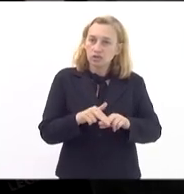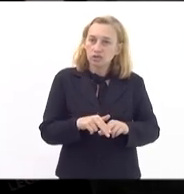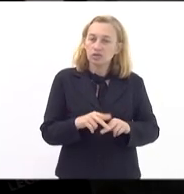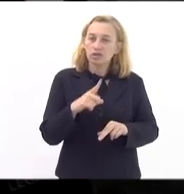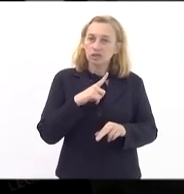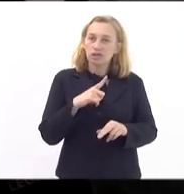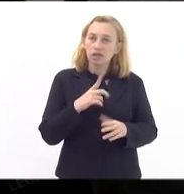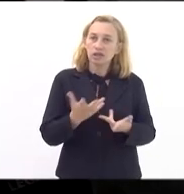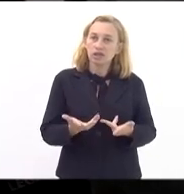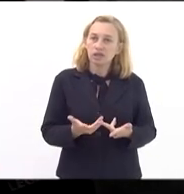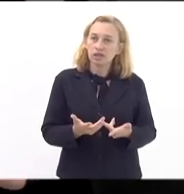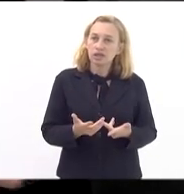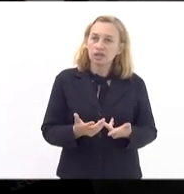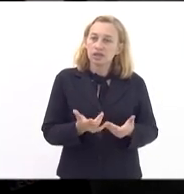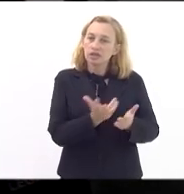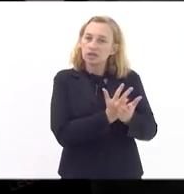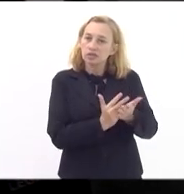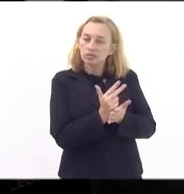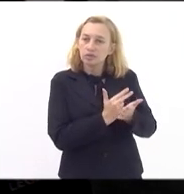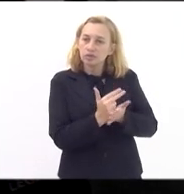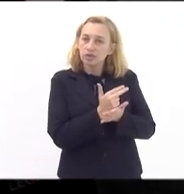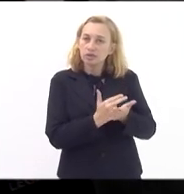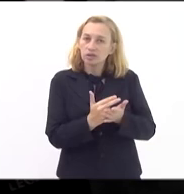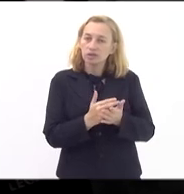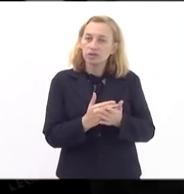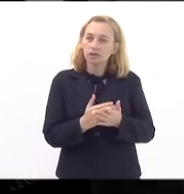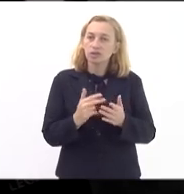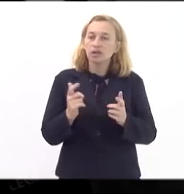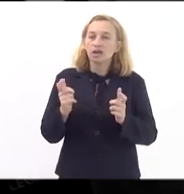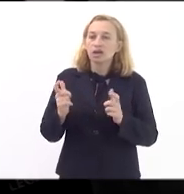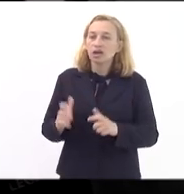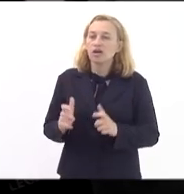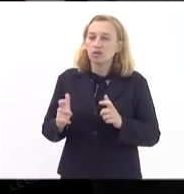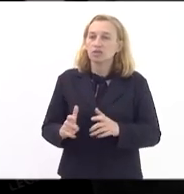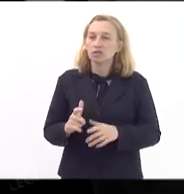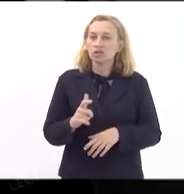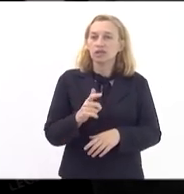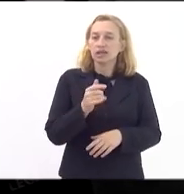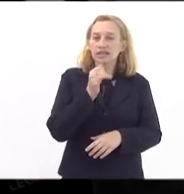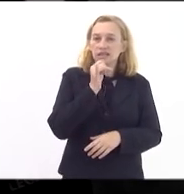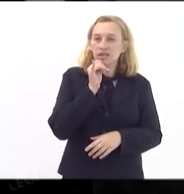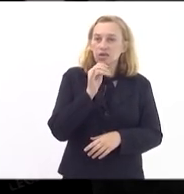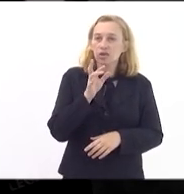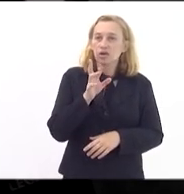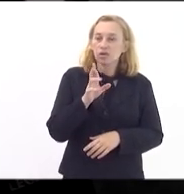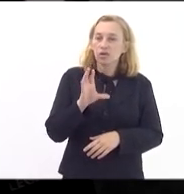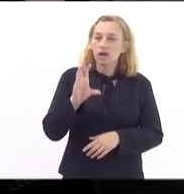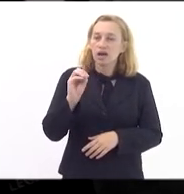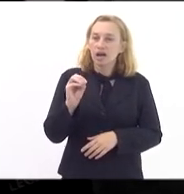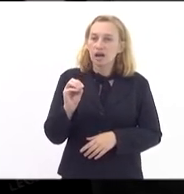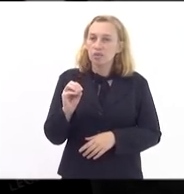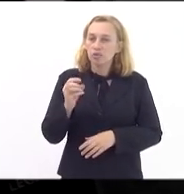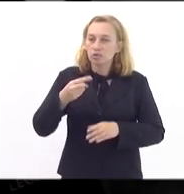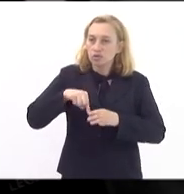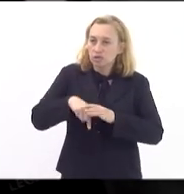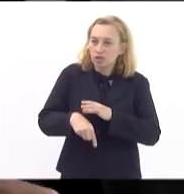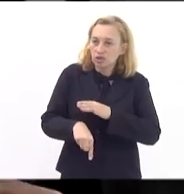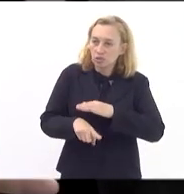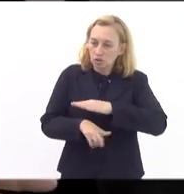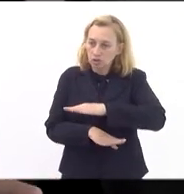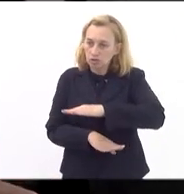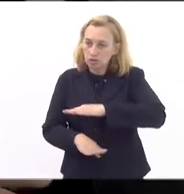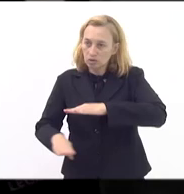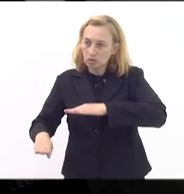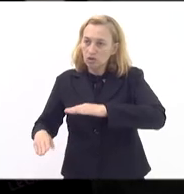que a gente também faz esse nosso mapeamento e priorização de onde colocar por exemplo cabo subterrâneo é onde tem o maior incidência na